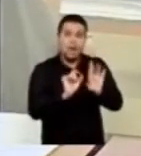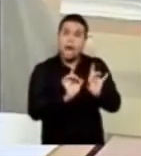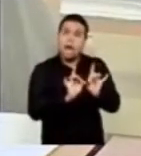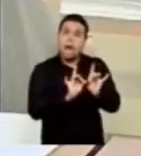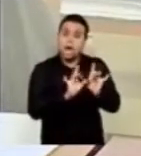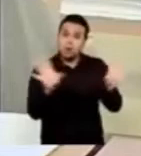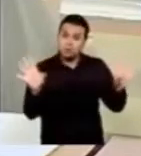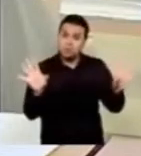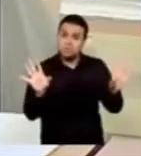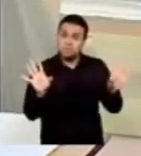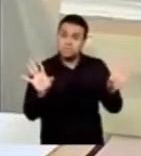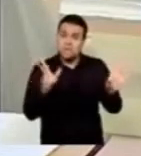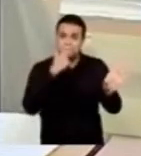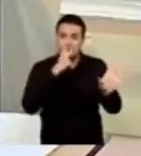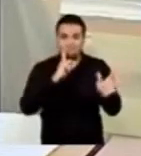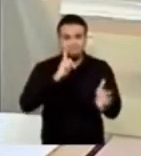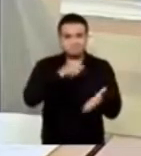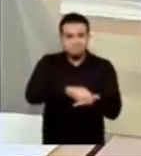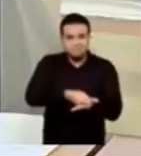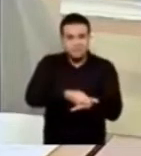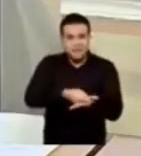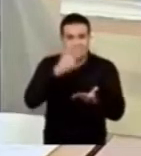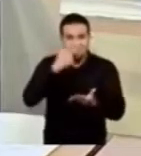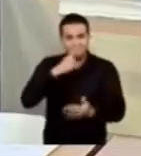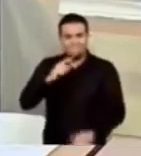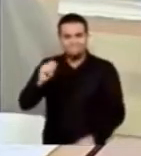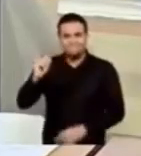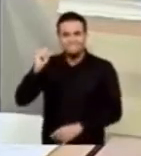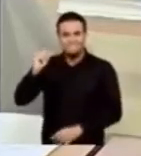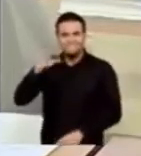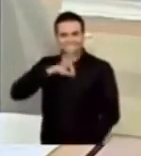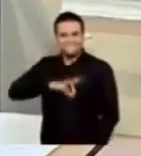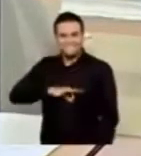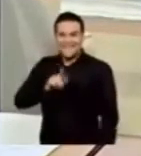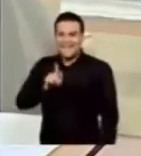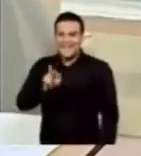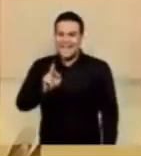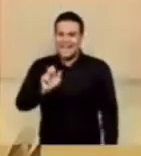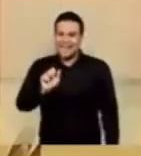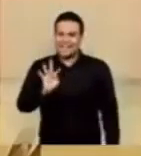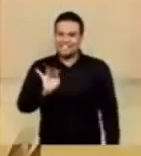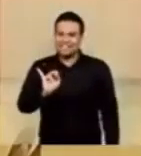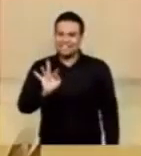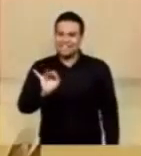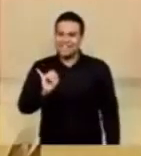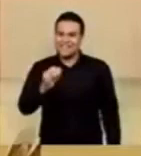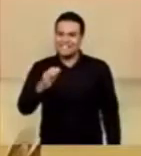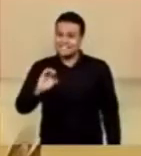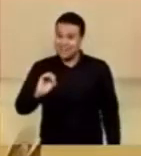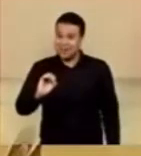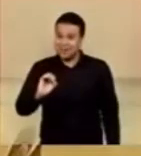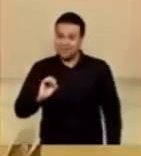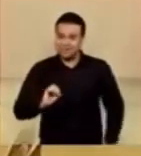o pagamento de gratificações por exercício de substituição.